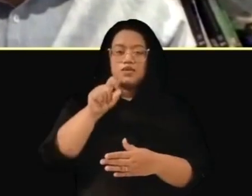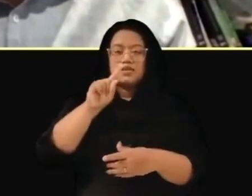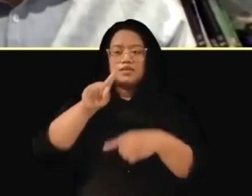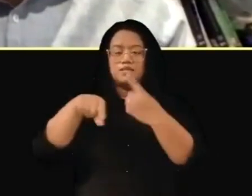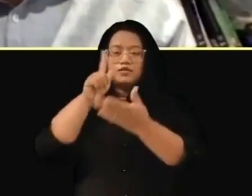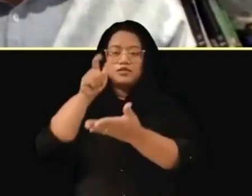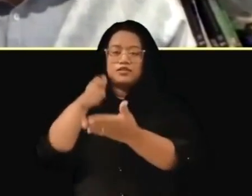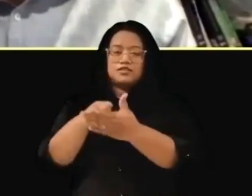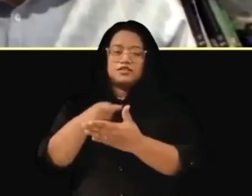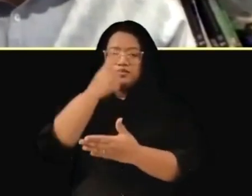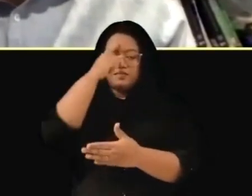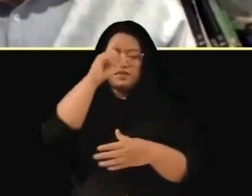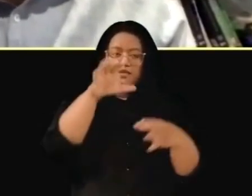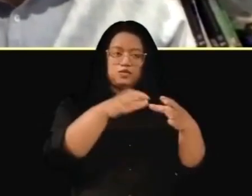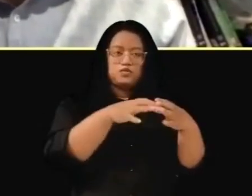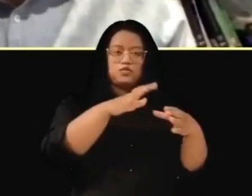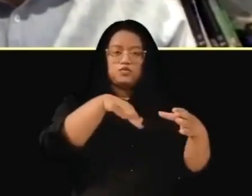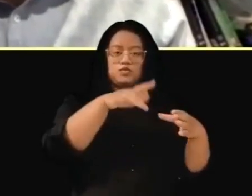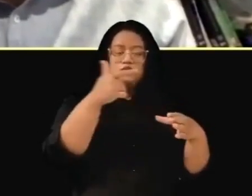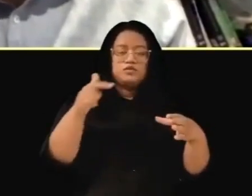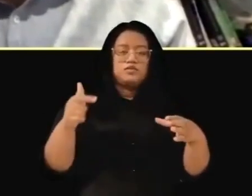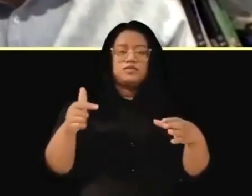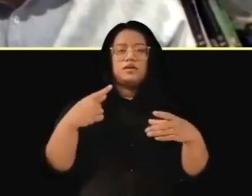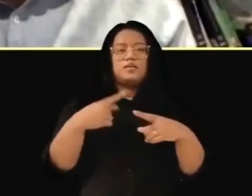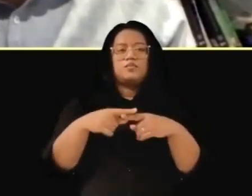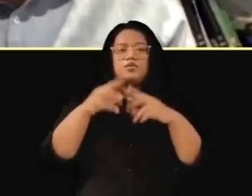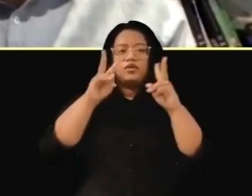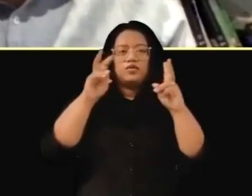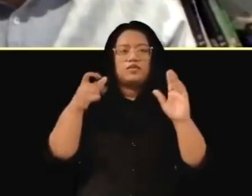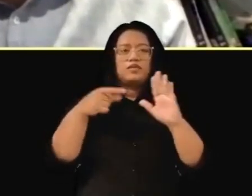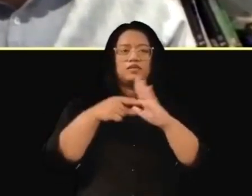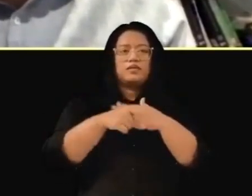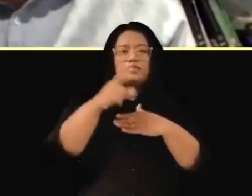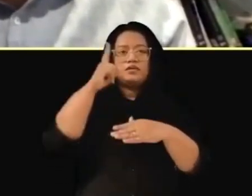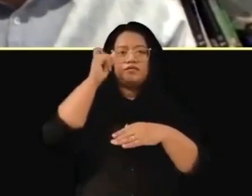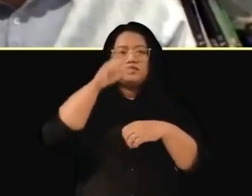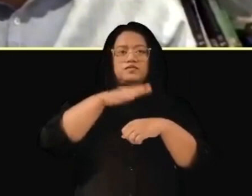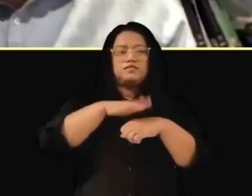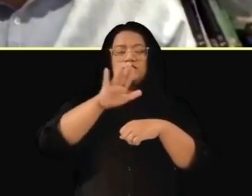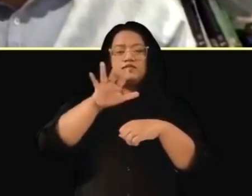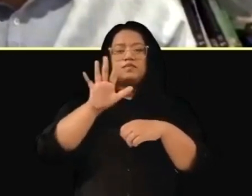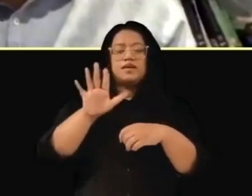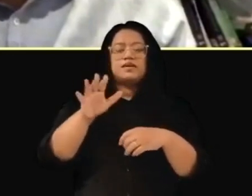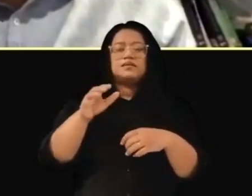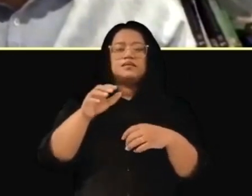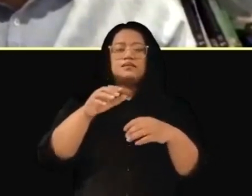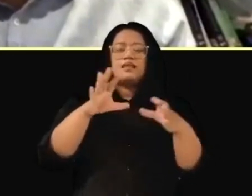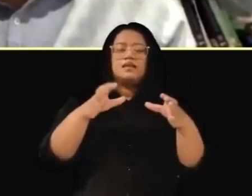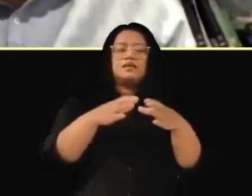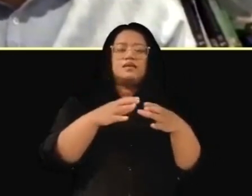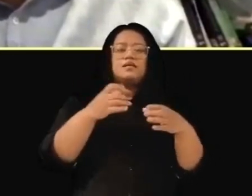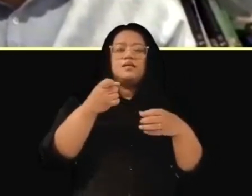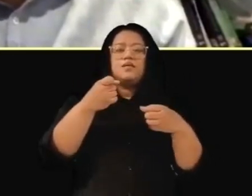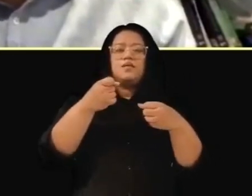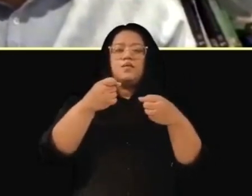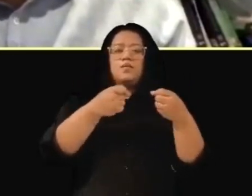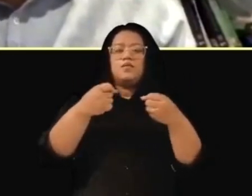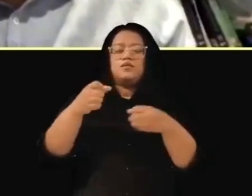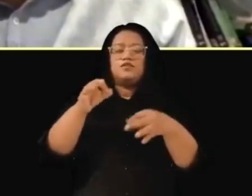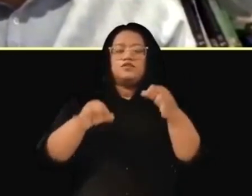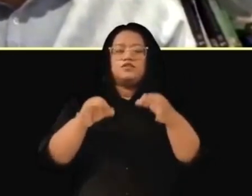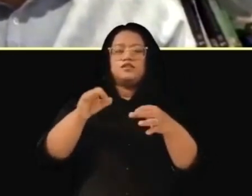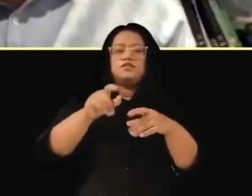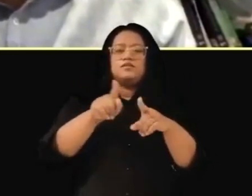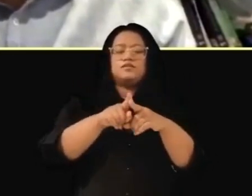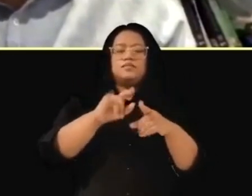Talvez porque é um tema esse um pouco mais complexo, mas porque o próprio judiciário, o Itamaraty, né, ele não tem uma